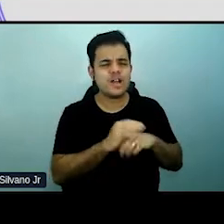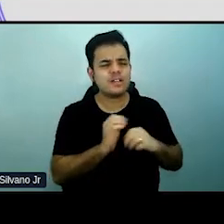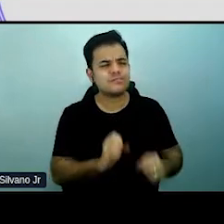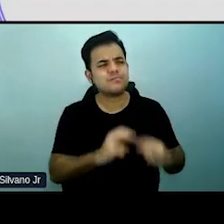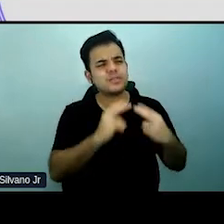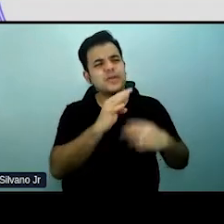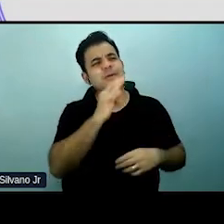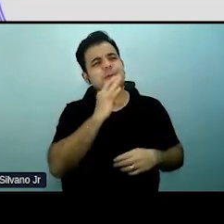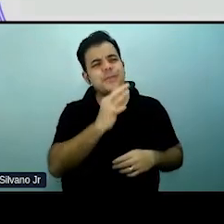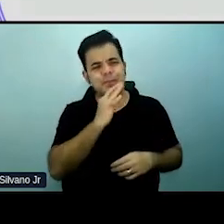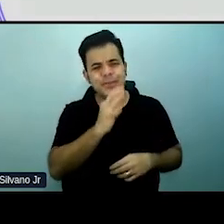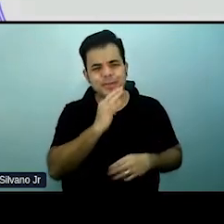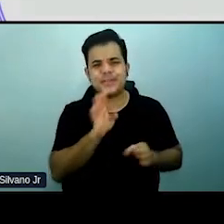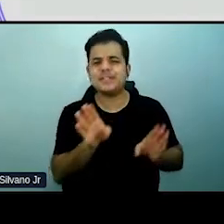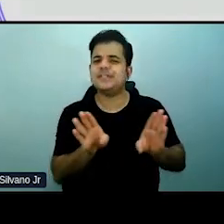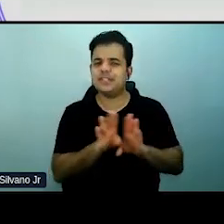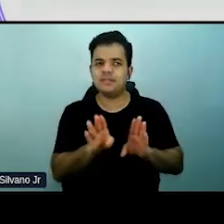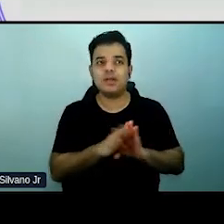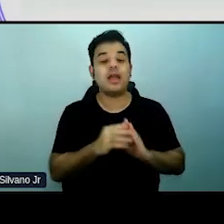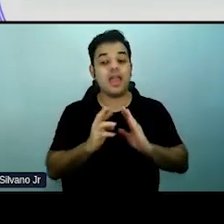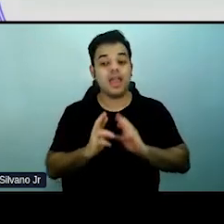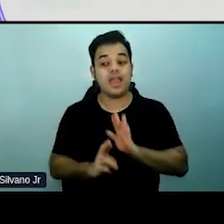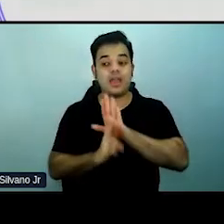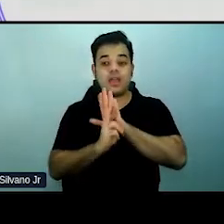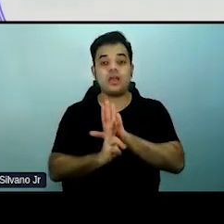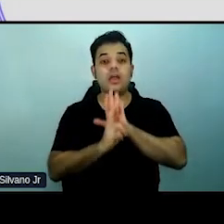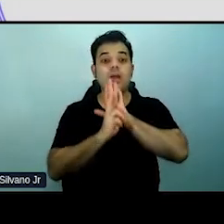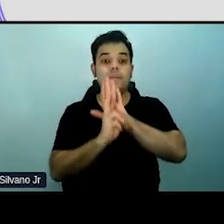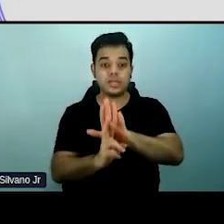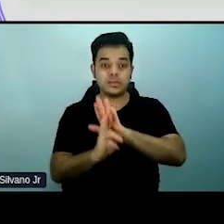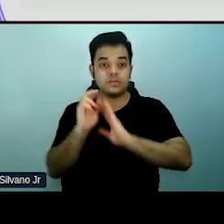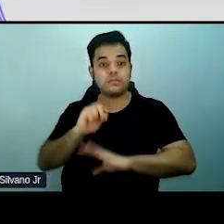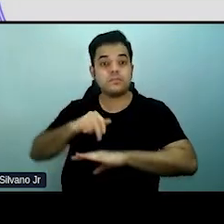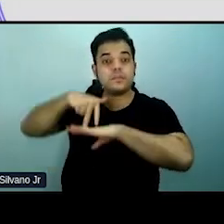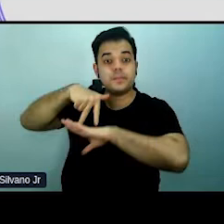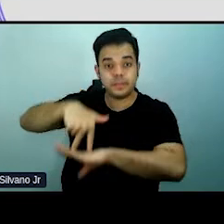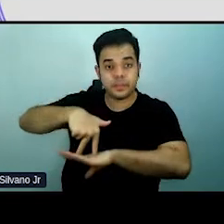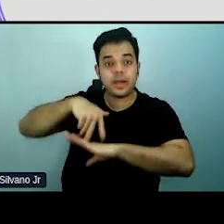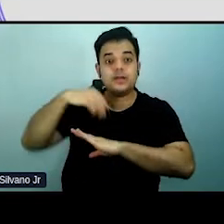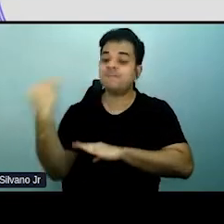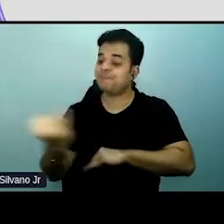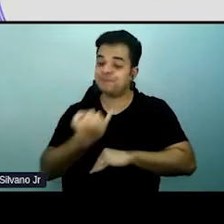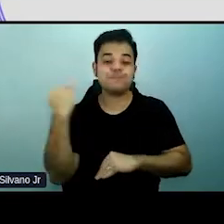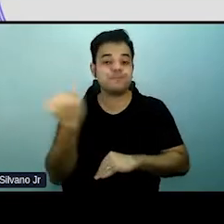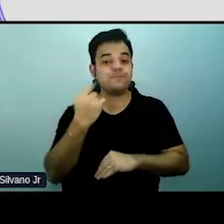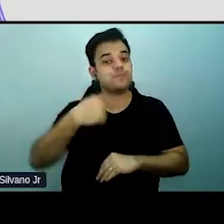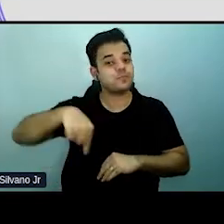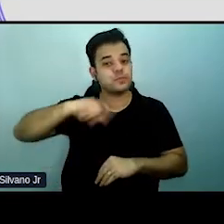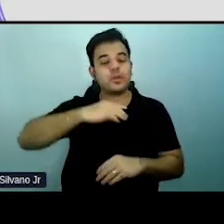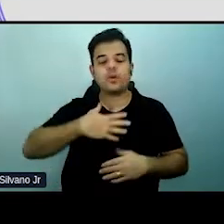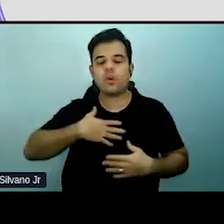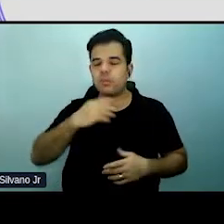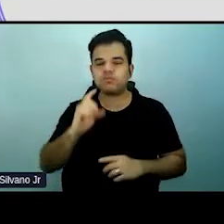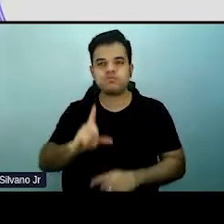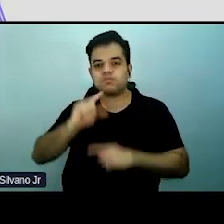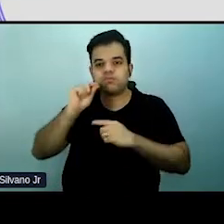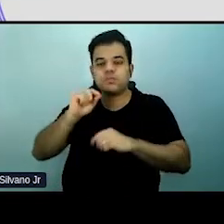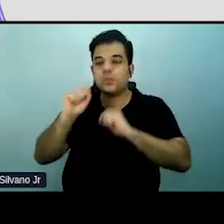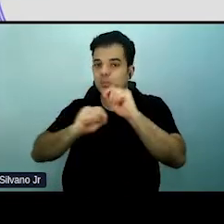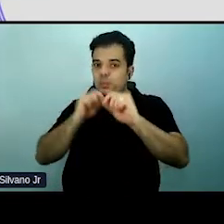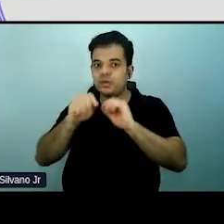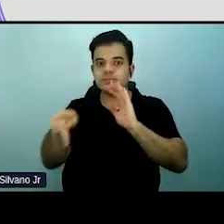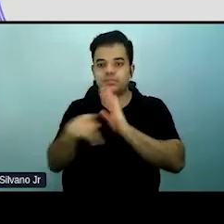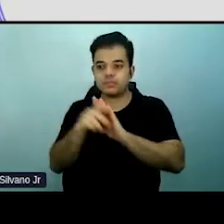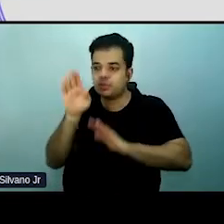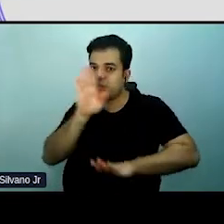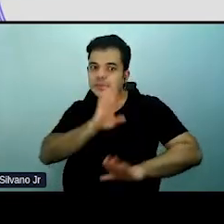conhecer. E sobre a questão da representatividade, é importante a gente também gosta muito de destacar que a gente tem um cuidado